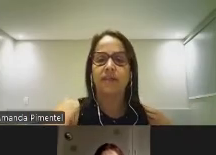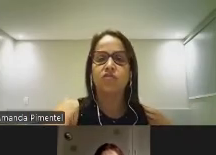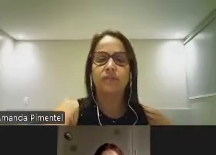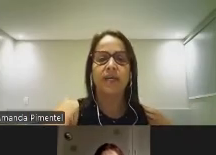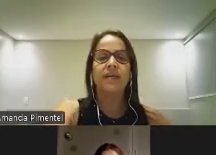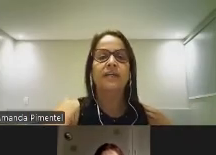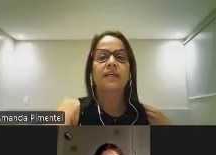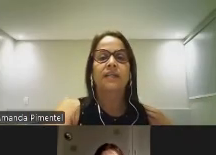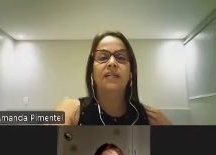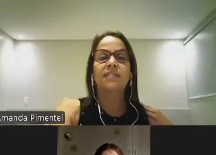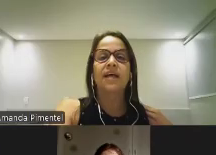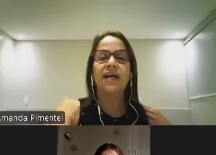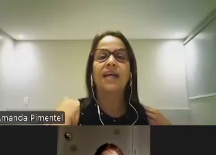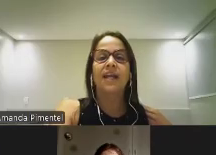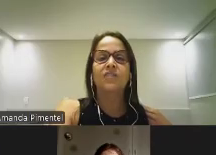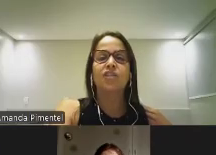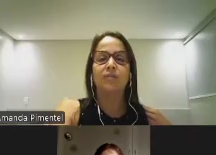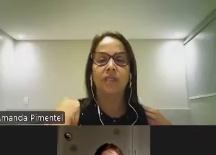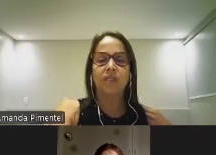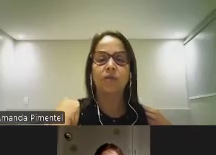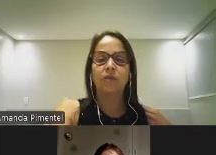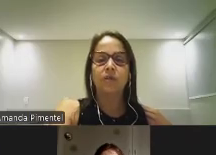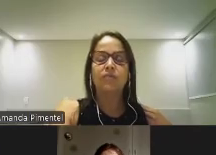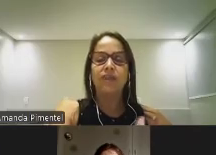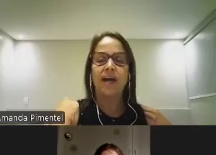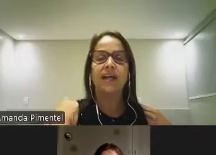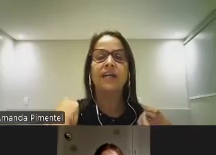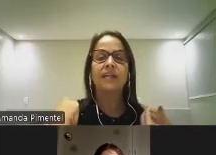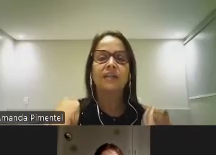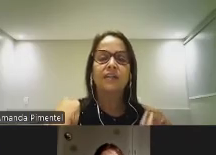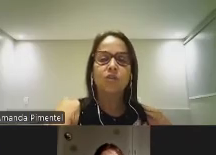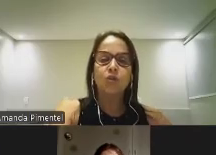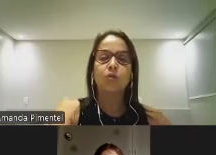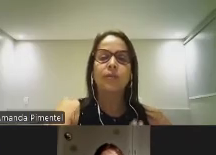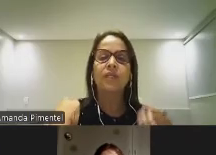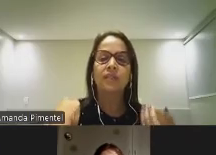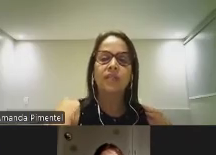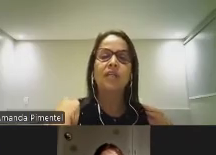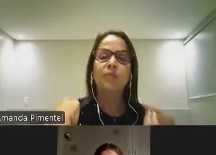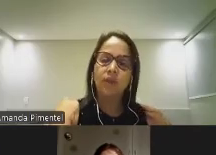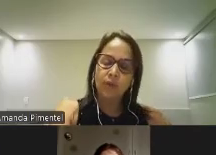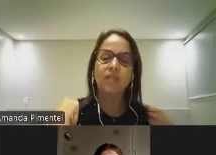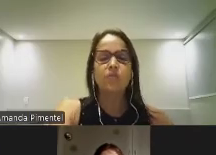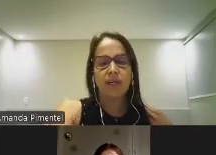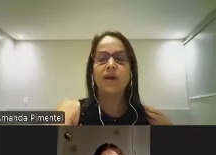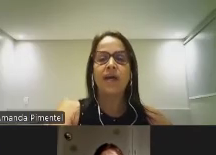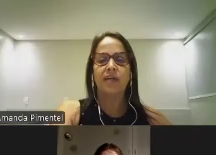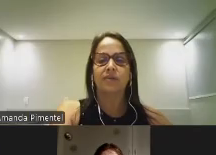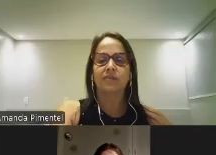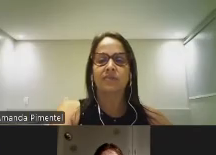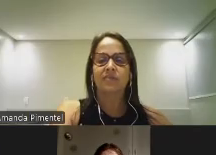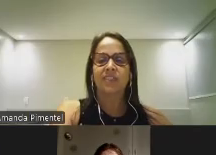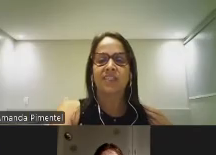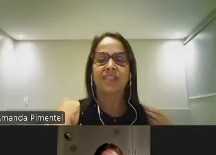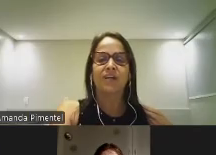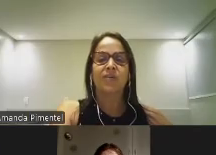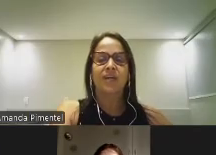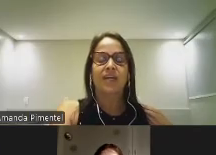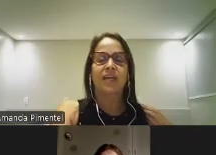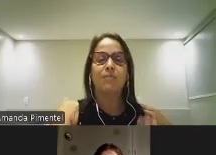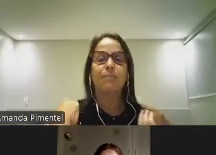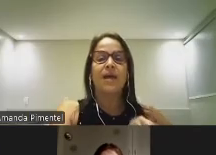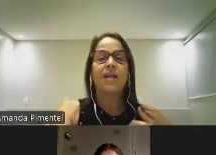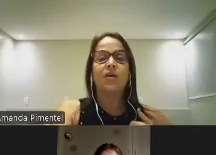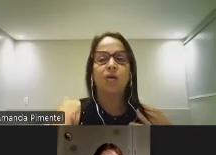vias aéreas, né? E esse relaxamento fala sobre diminuir espaço aéreo.